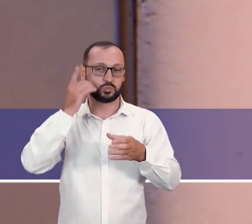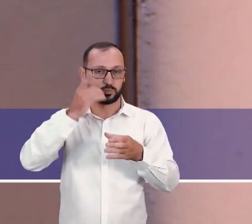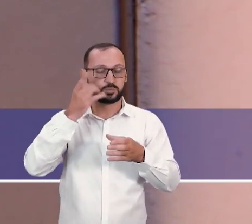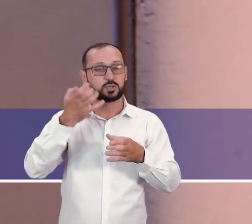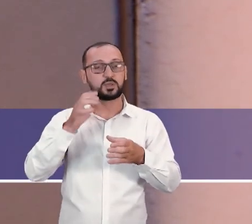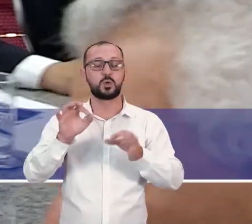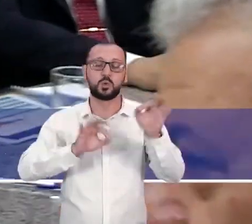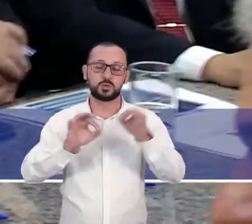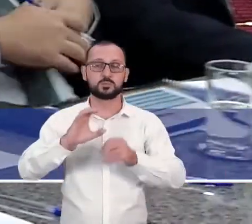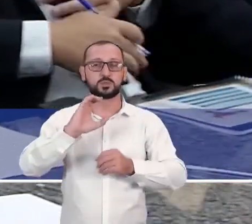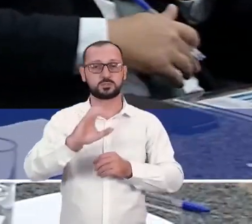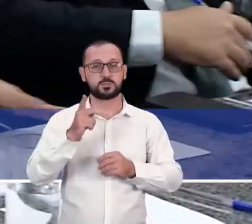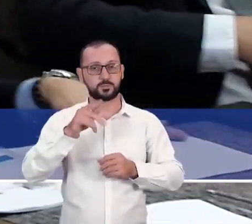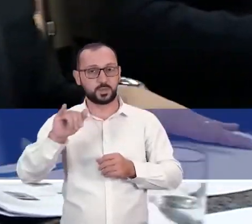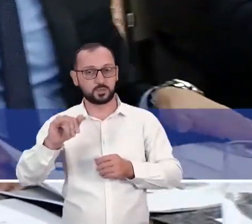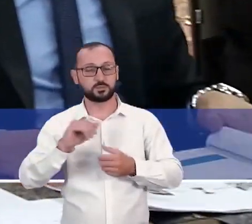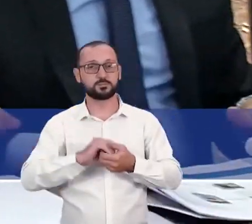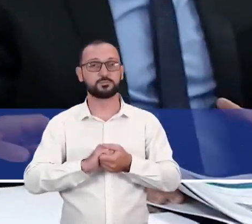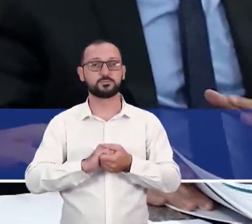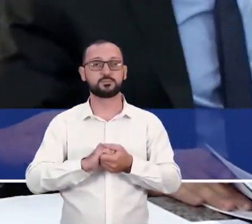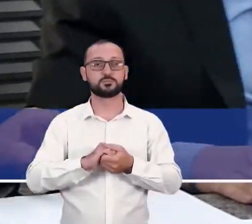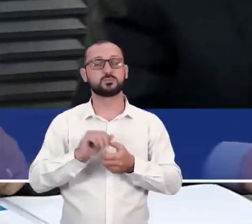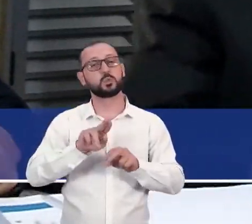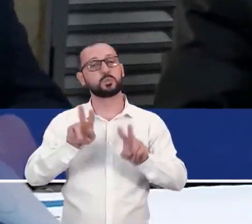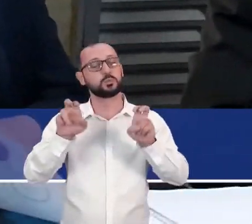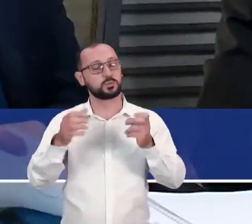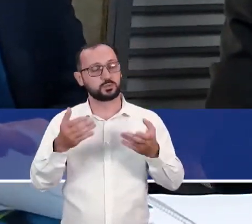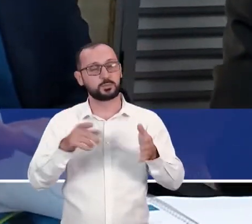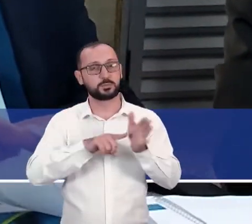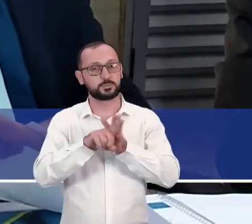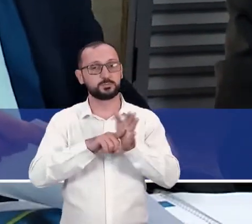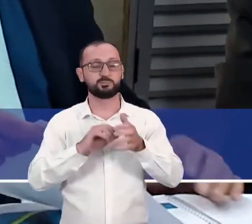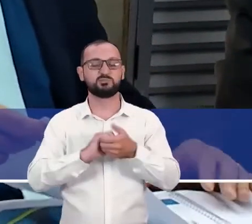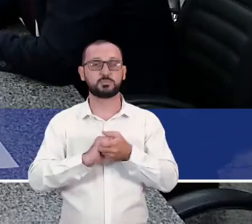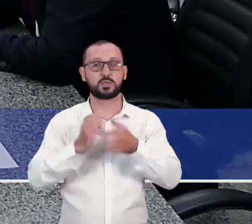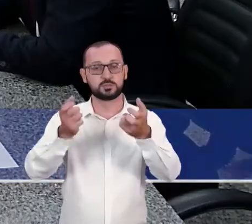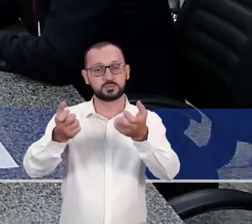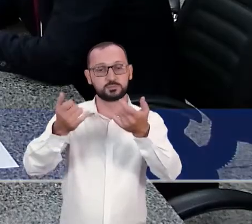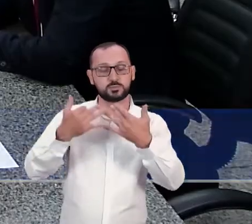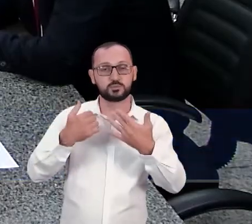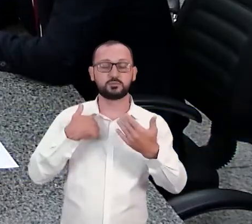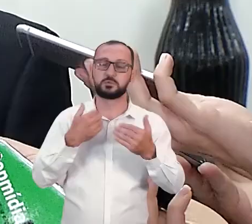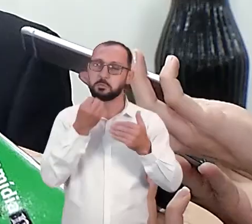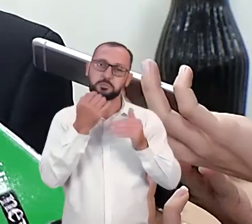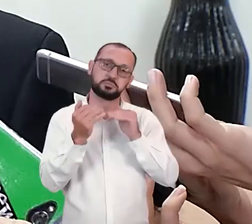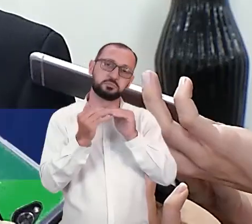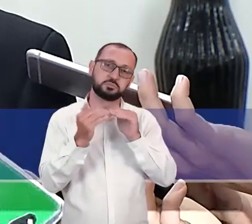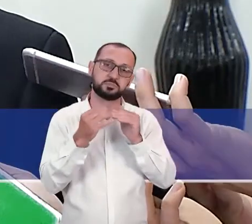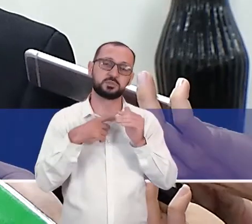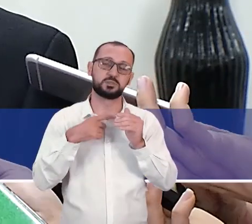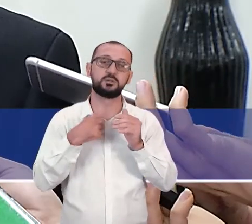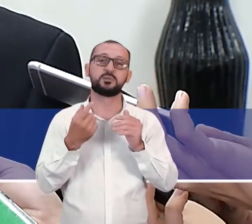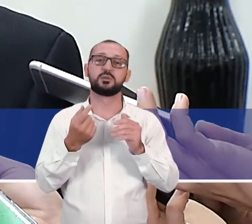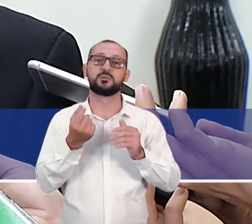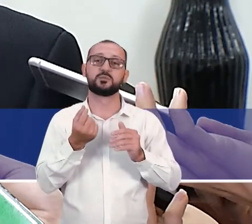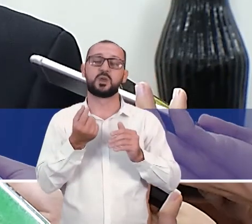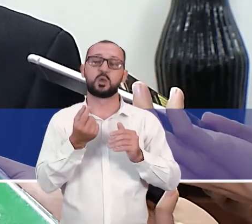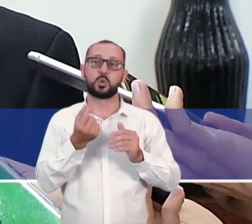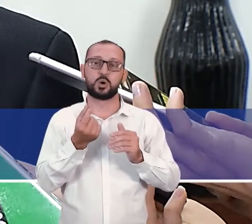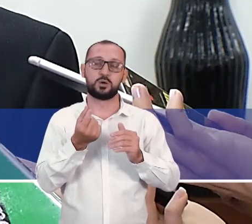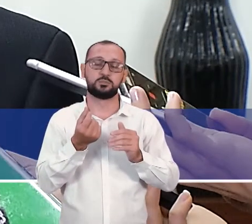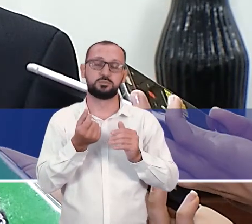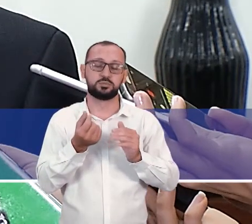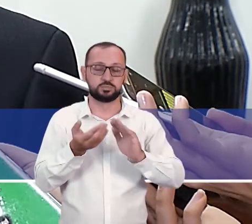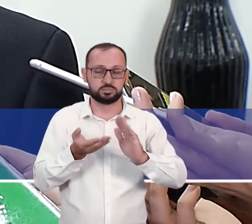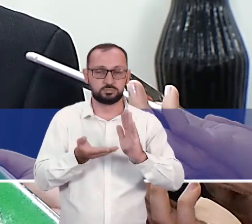de parlamentares que cogitam abrir uma comissão parlamentar de inquérito, ou CPI, sobre o tema. As explicações foram satisfatórias, houve